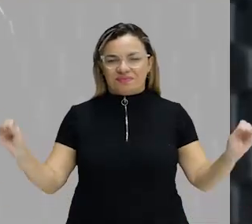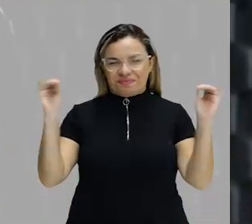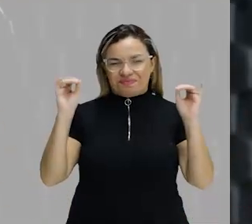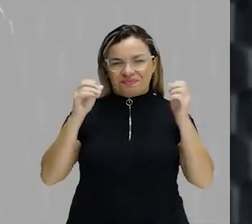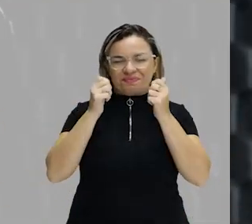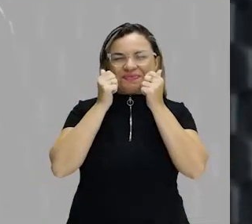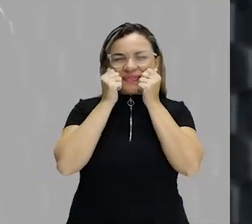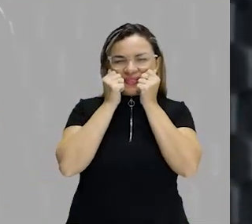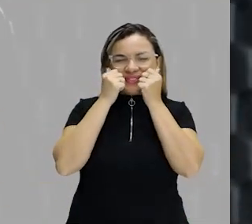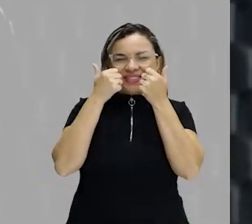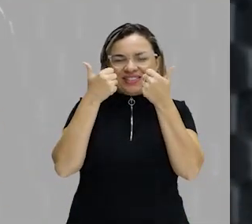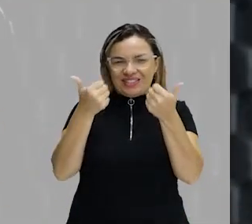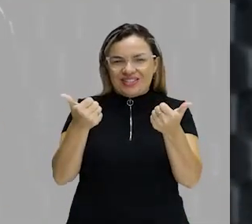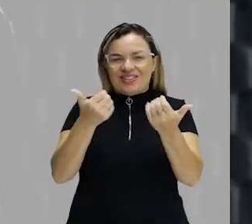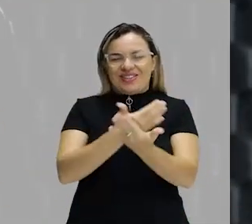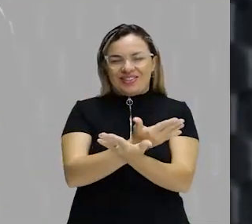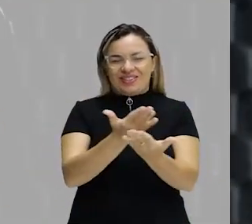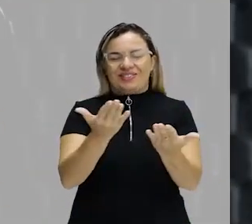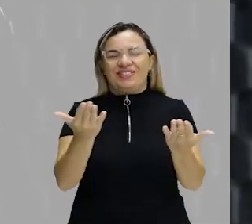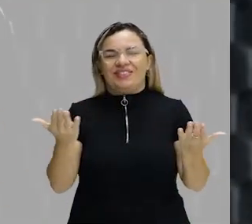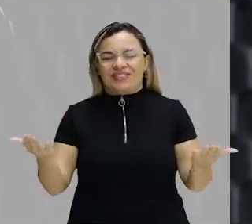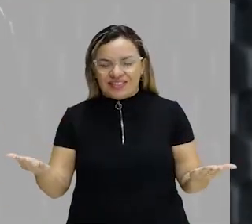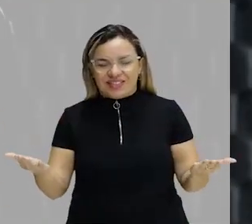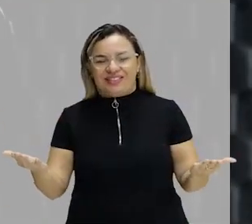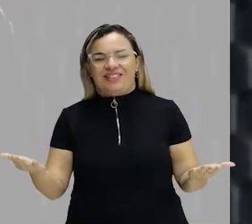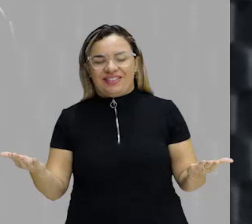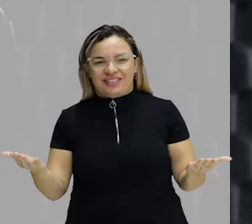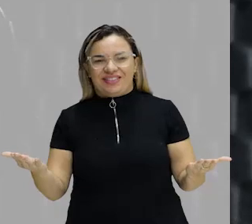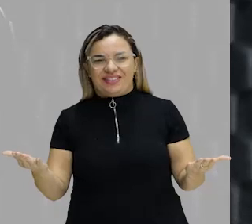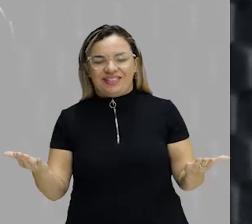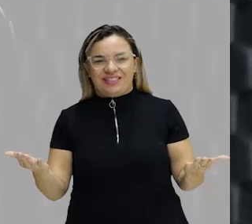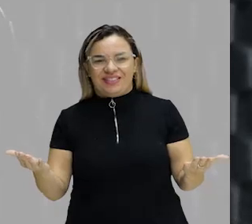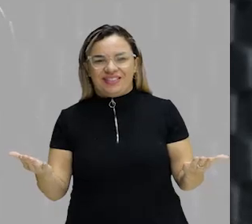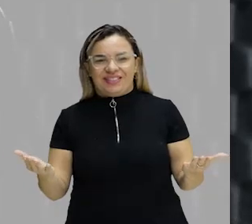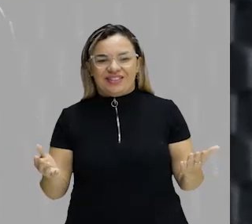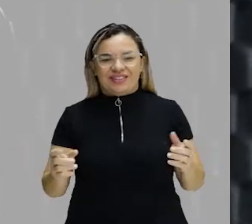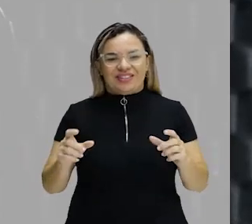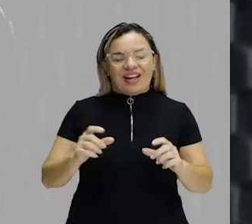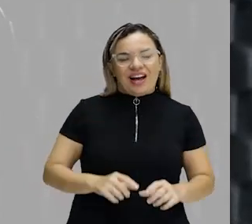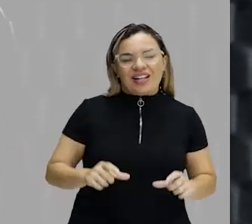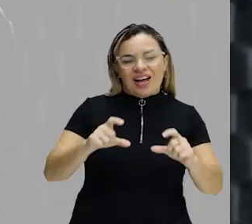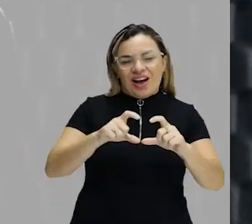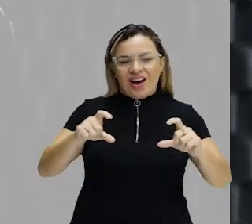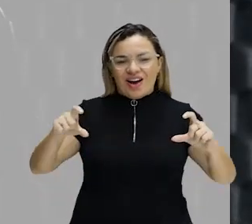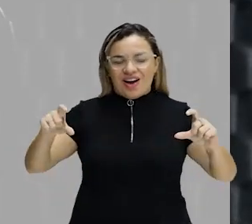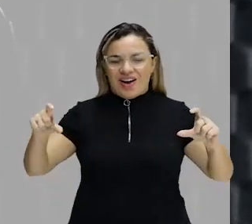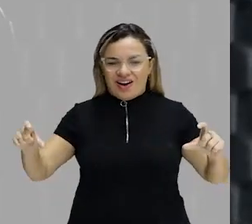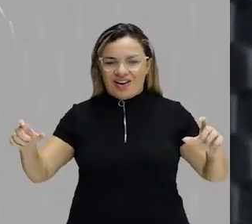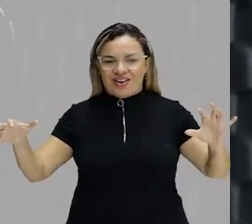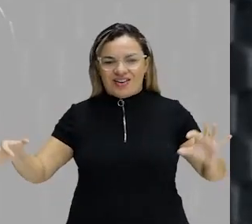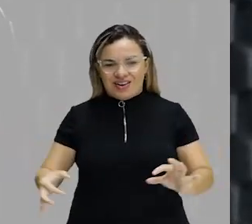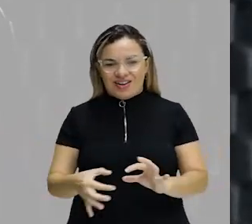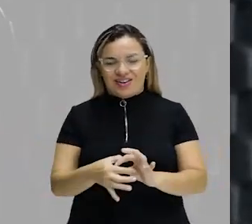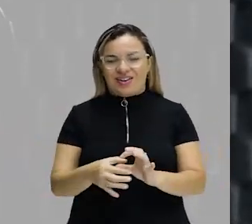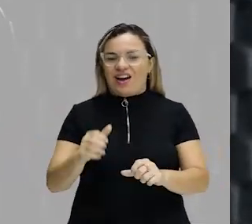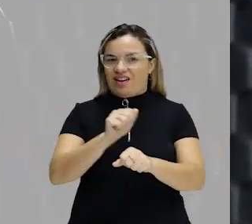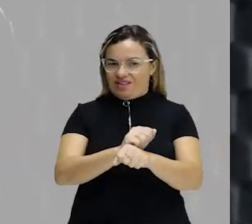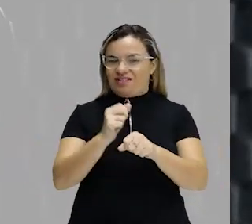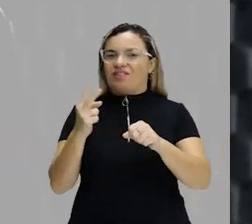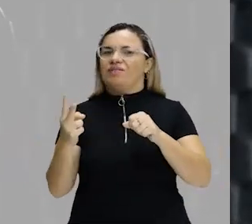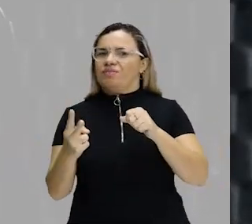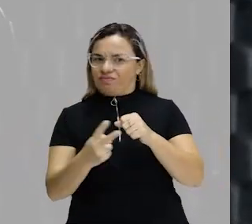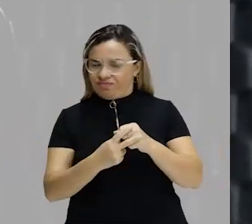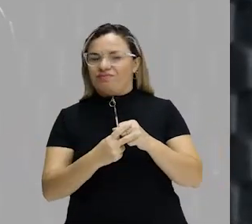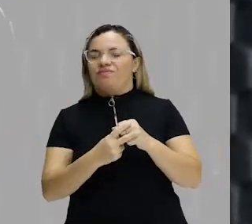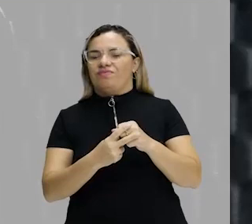Oi, chuchus, tudo bem com vocês? Estou aí por dentro das orações subordinadas adverbiais.